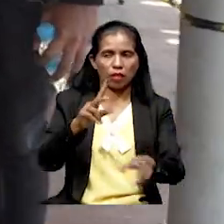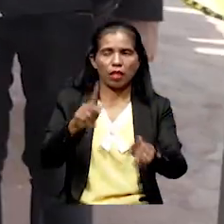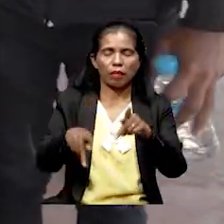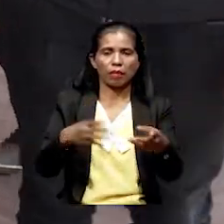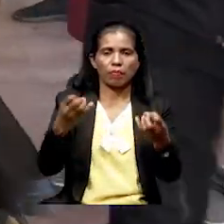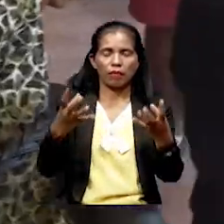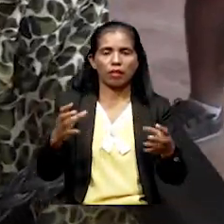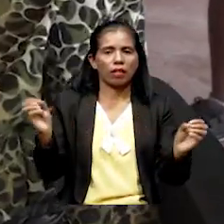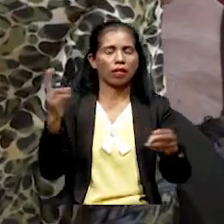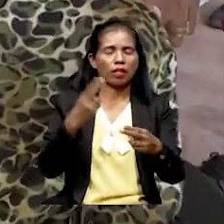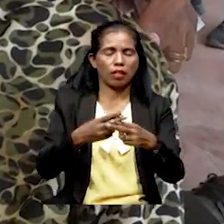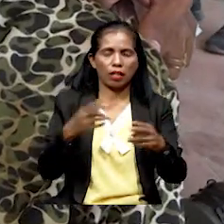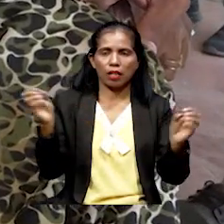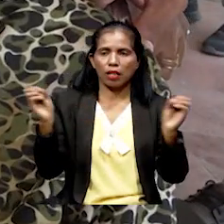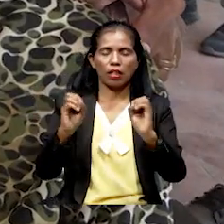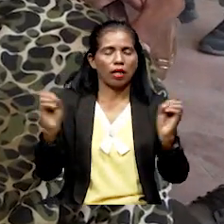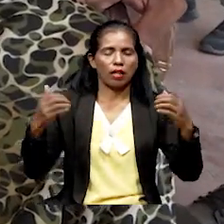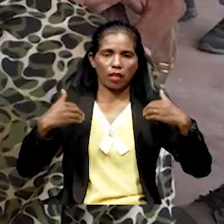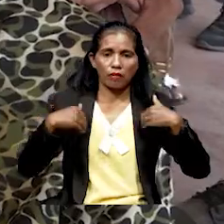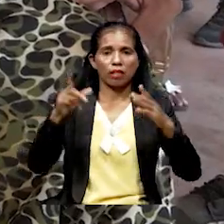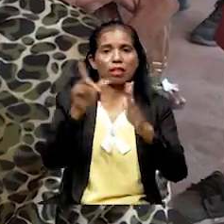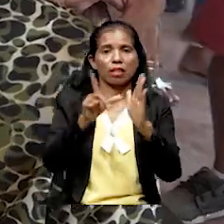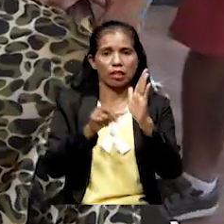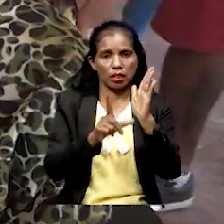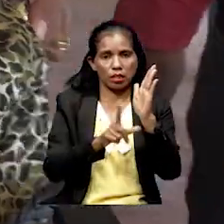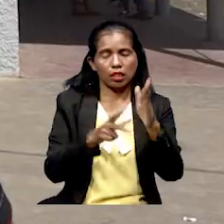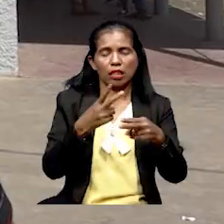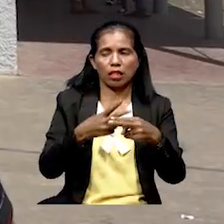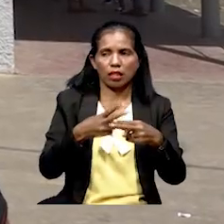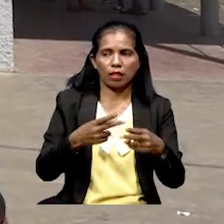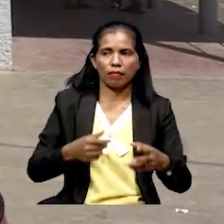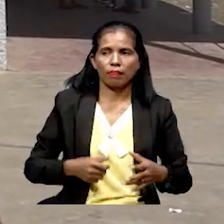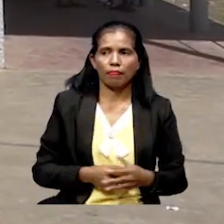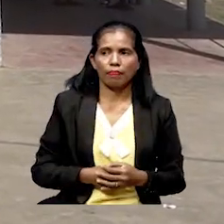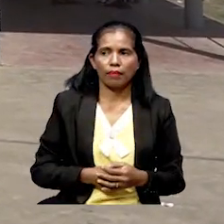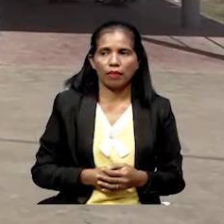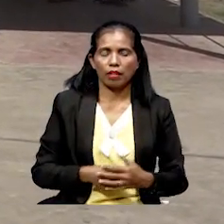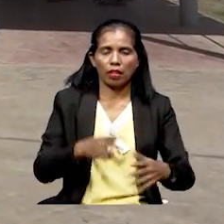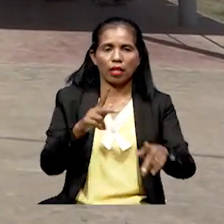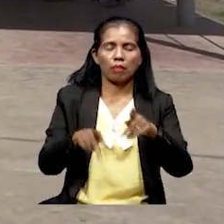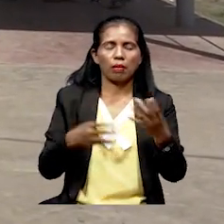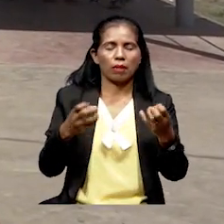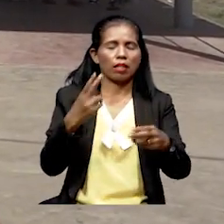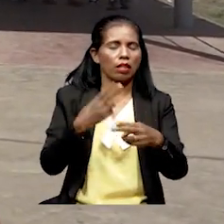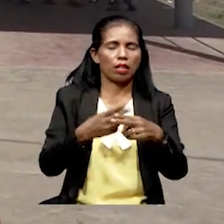Barak maknaran lakon iha lista. Ia questão de ton maka iha lista dos eleitores na ema balu naran la iha.